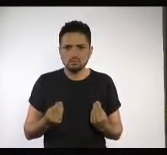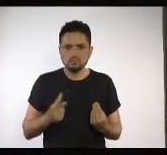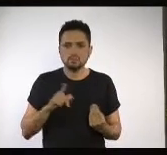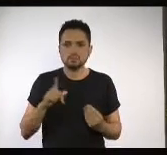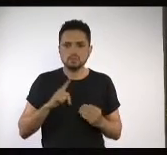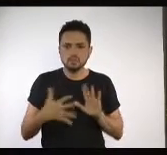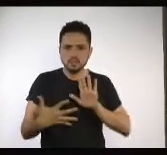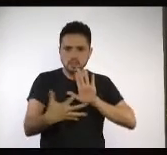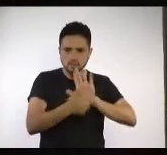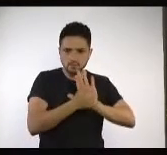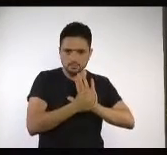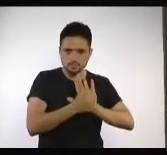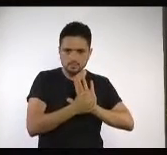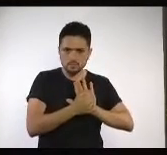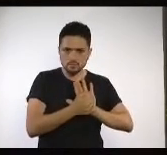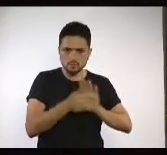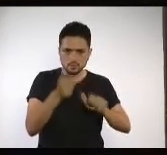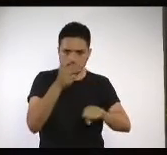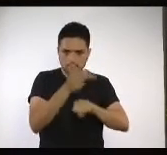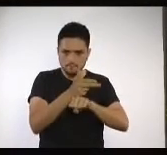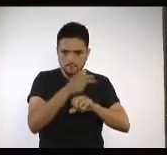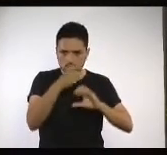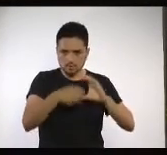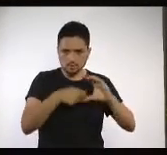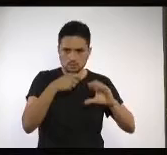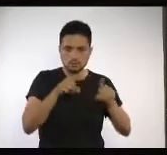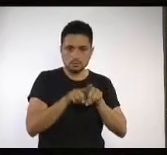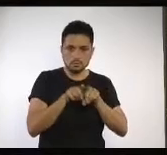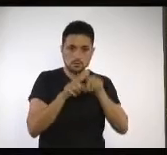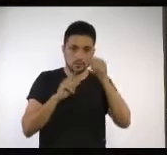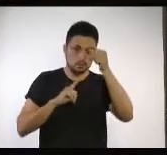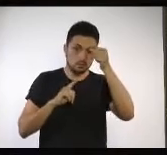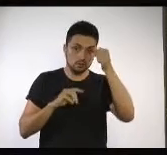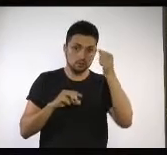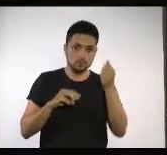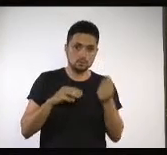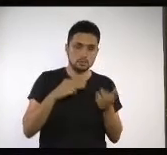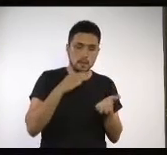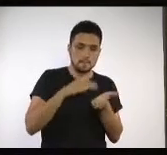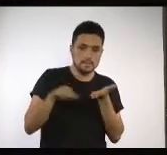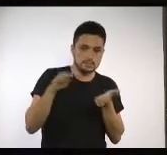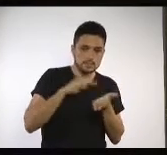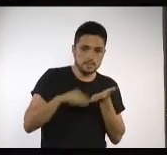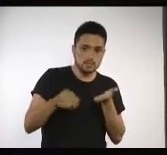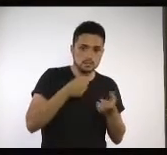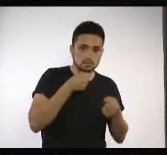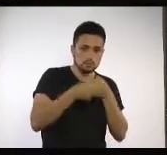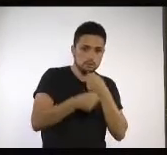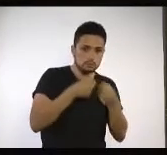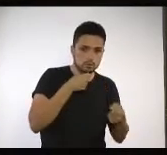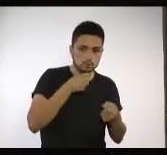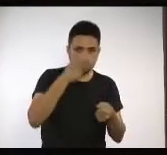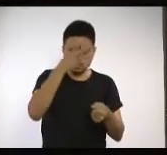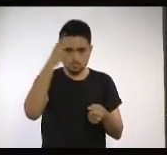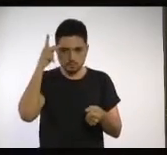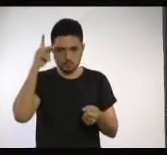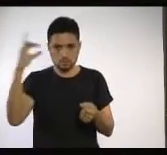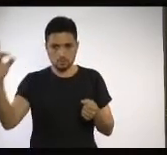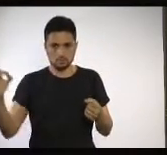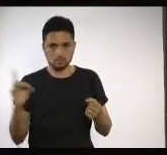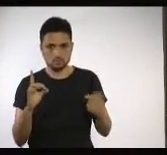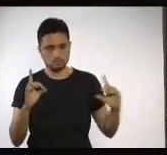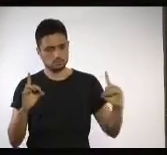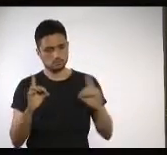registros das trocas de mensagens entre essa jornalista e o depoente a que ele fez